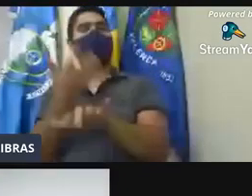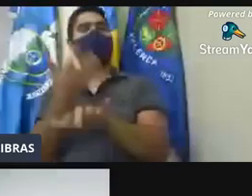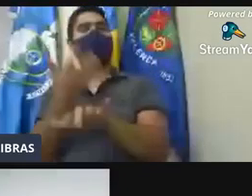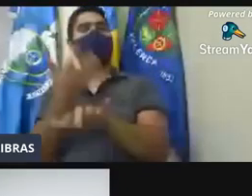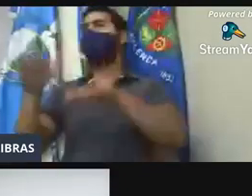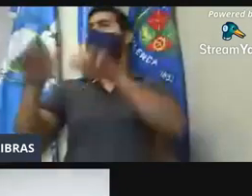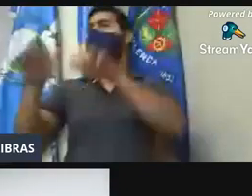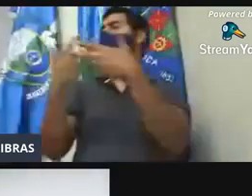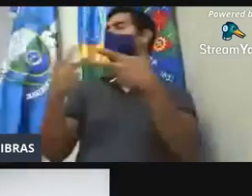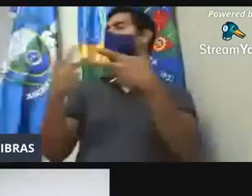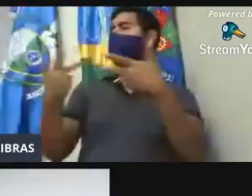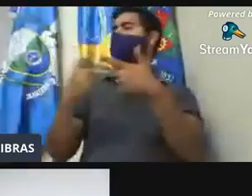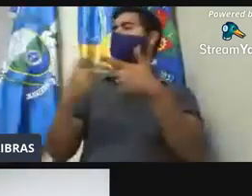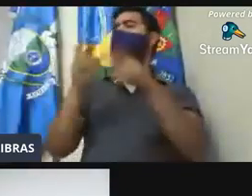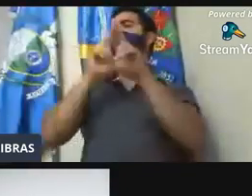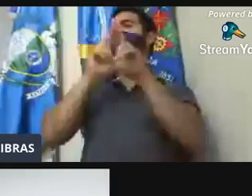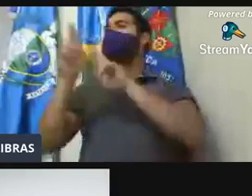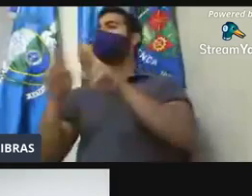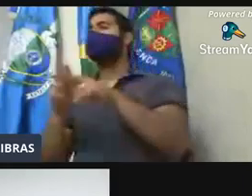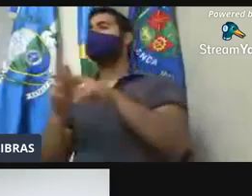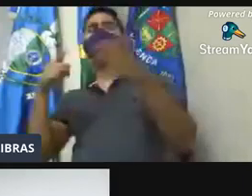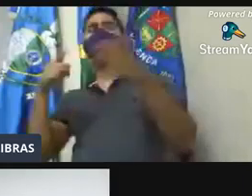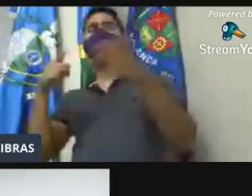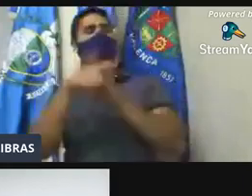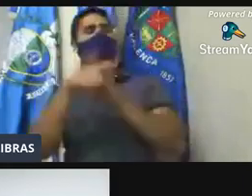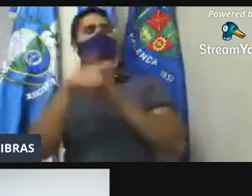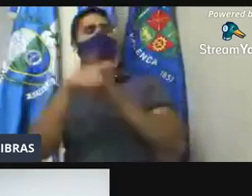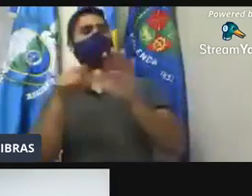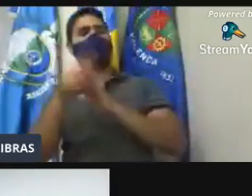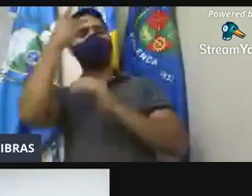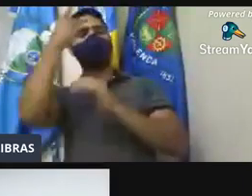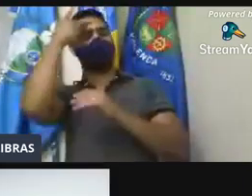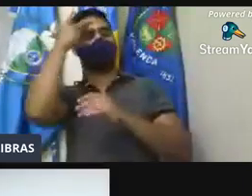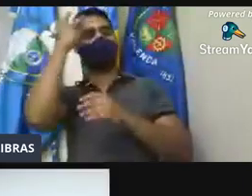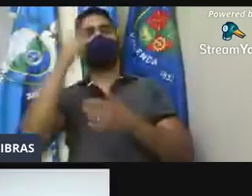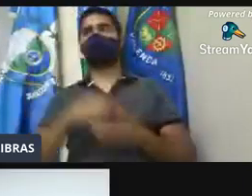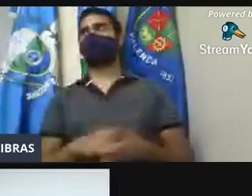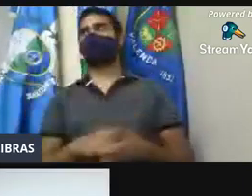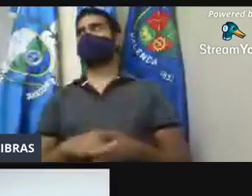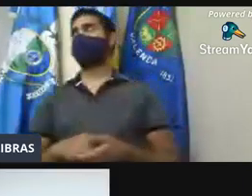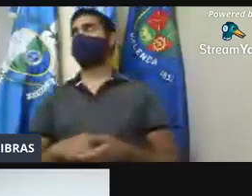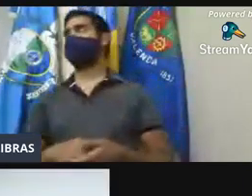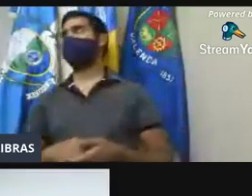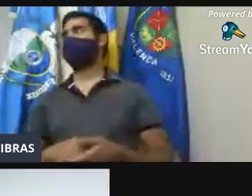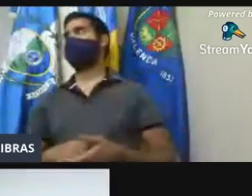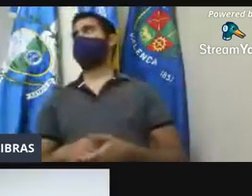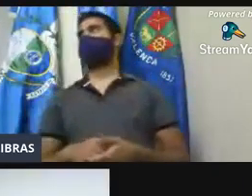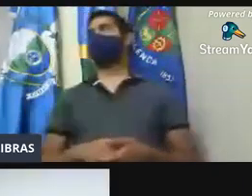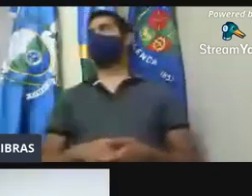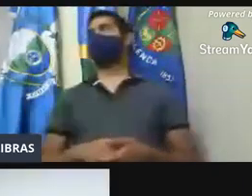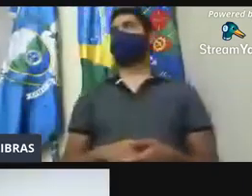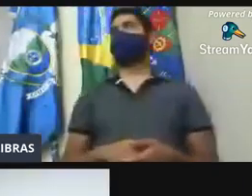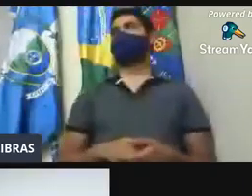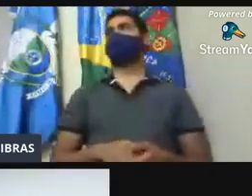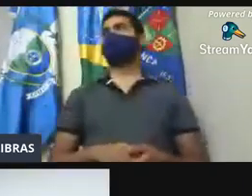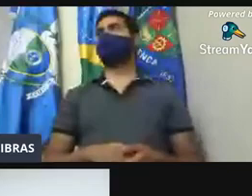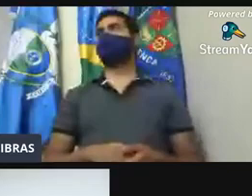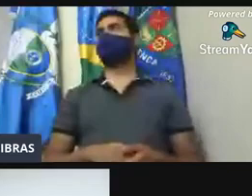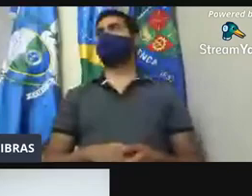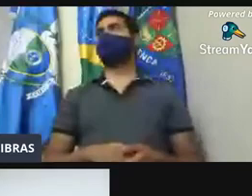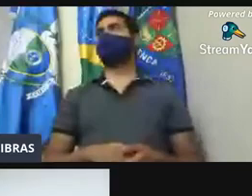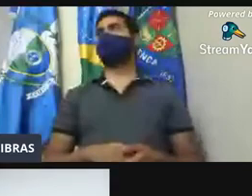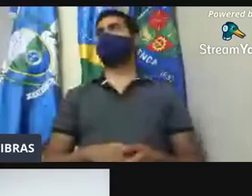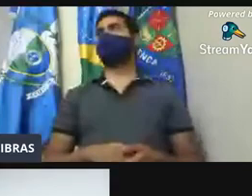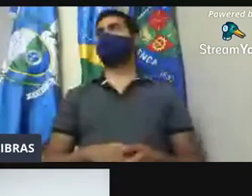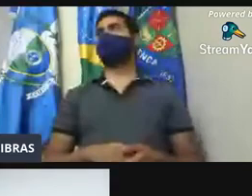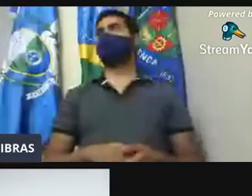para responder aos questionamentos constantes dos munícipes. Sala das Sessões, 15 de setembro, vereador Marquinhos da Saúde. Presidente, pela